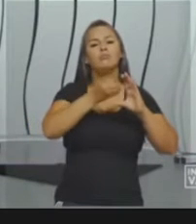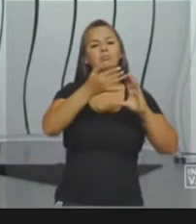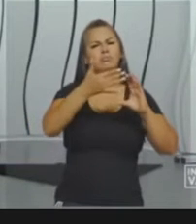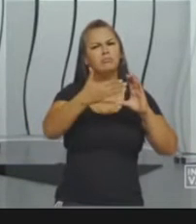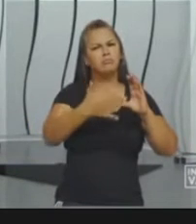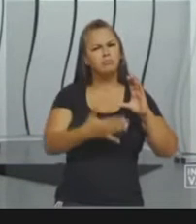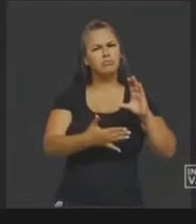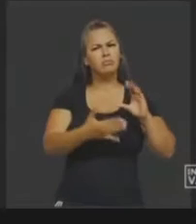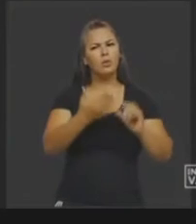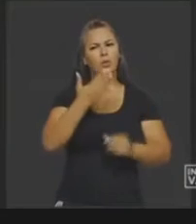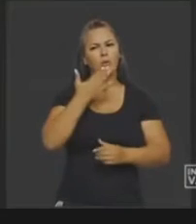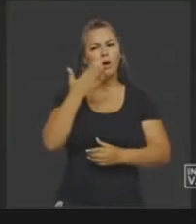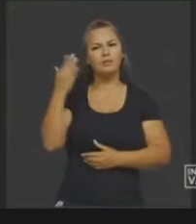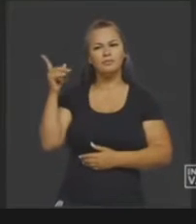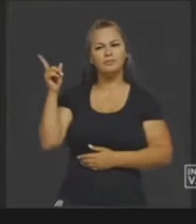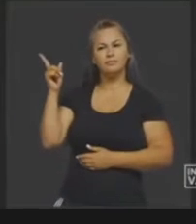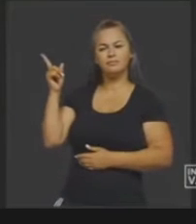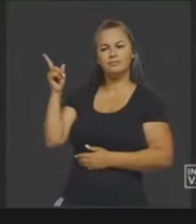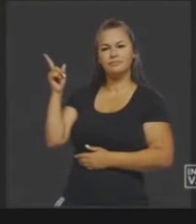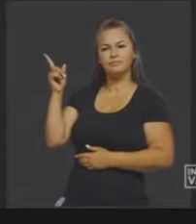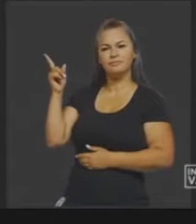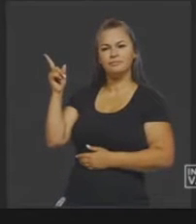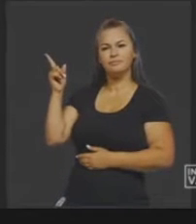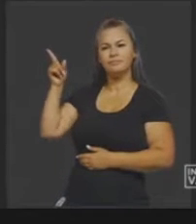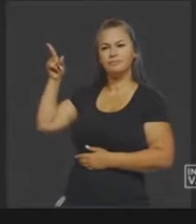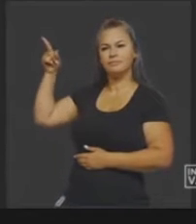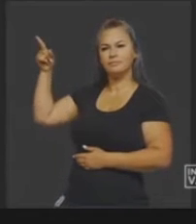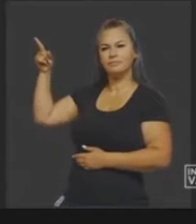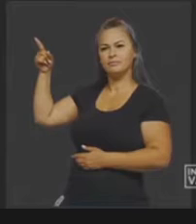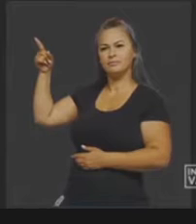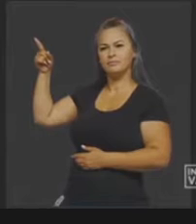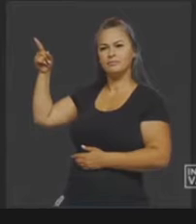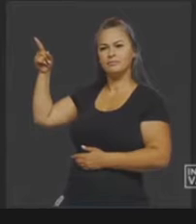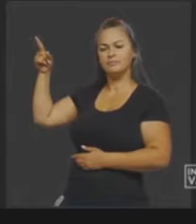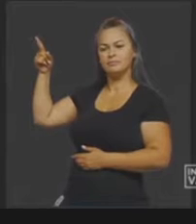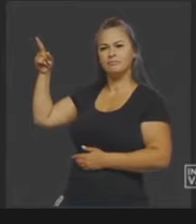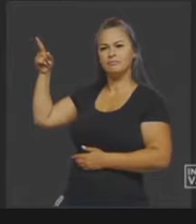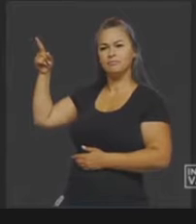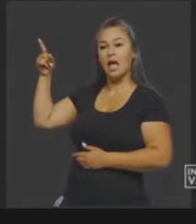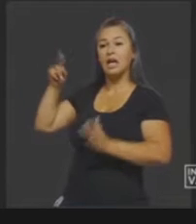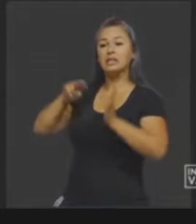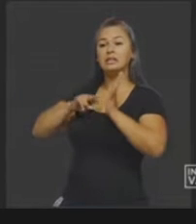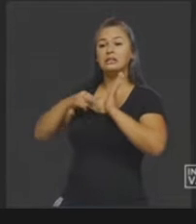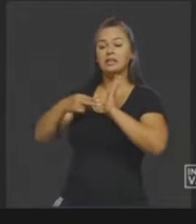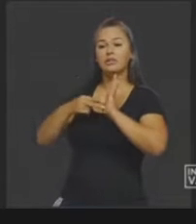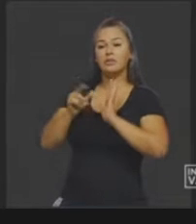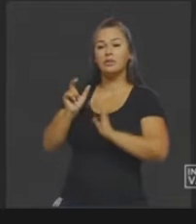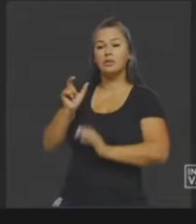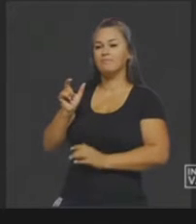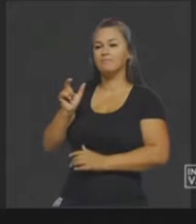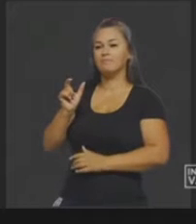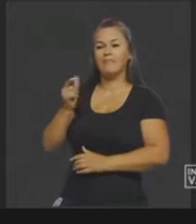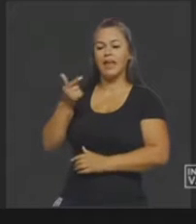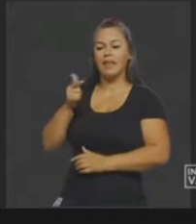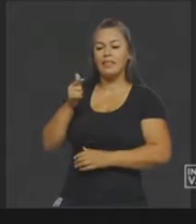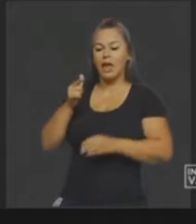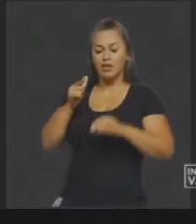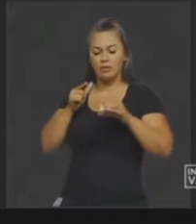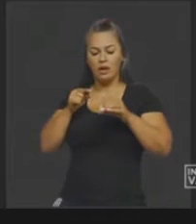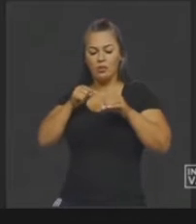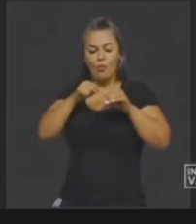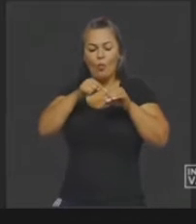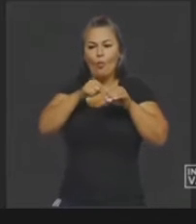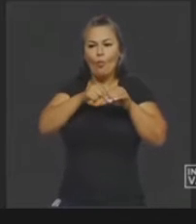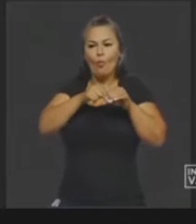bactérias, Bom, primeiro, são organismos procarióticos, ou seja, eles não possuem um núcleo definido.